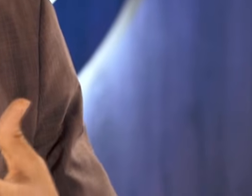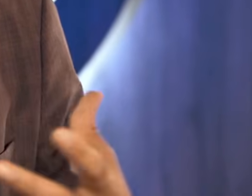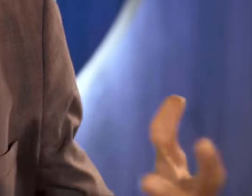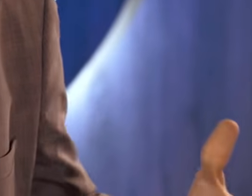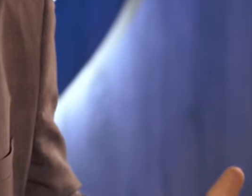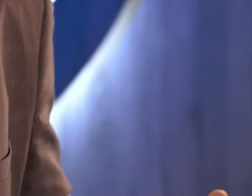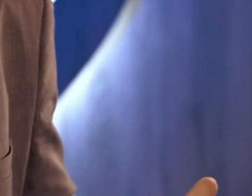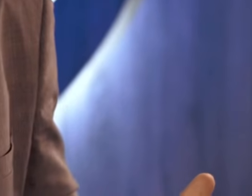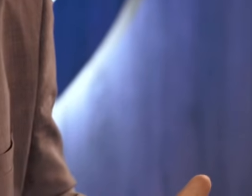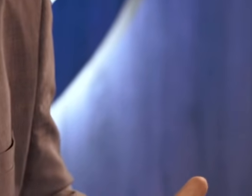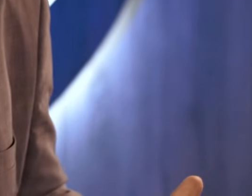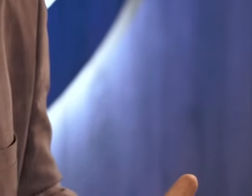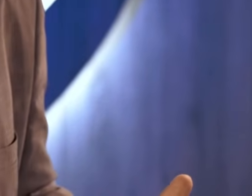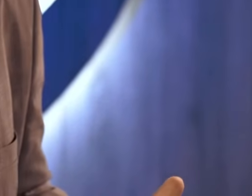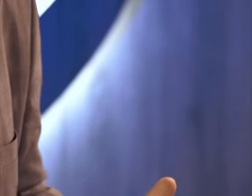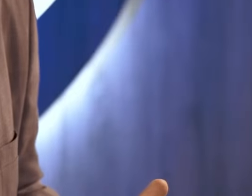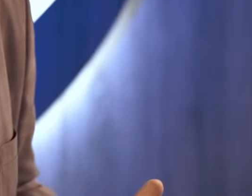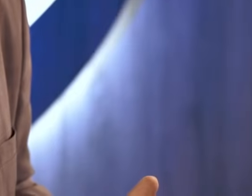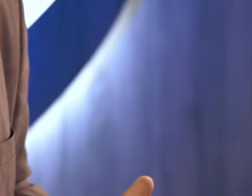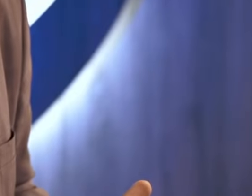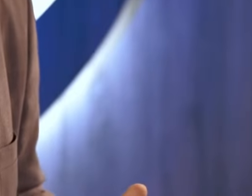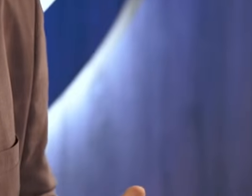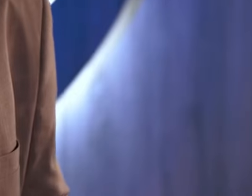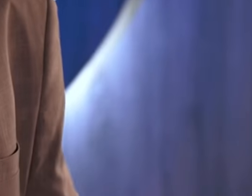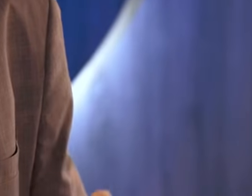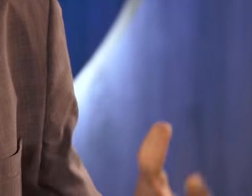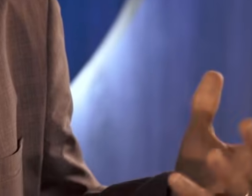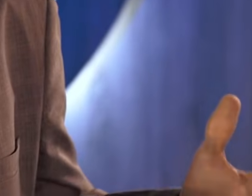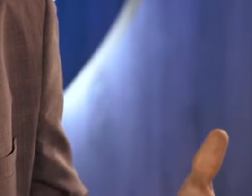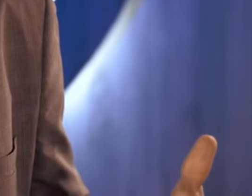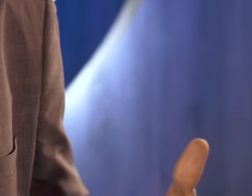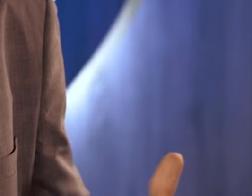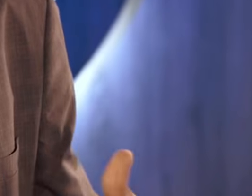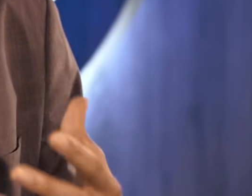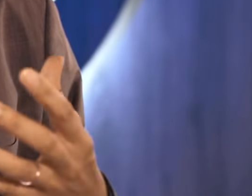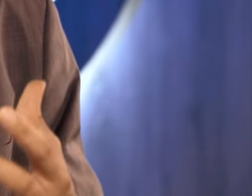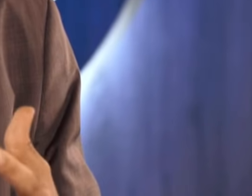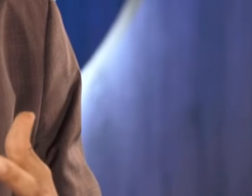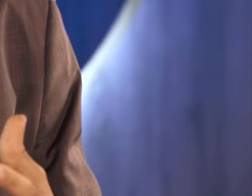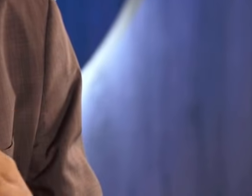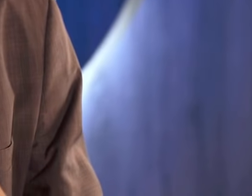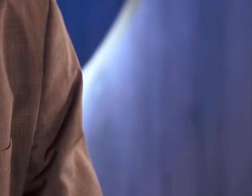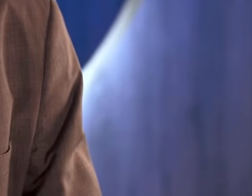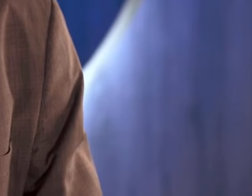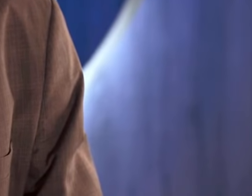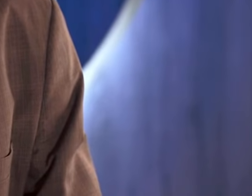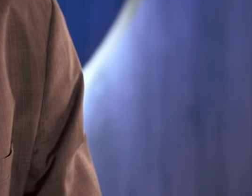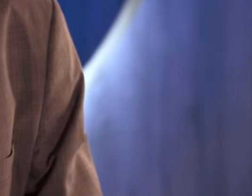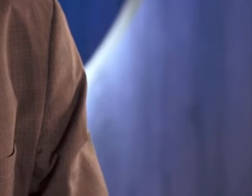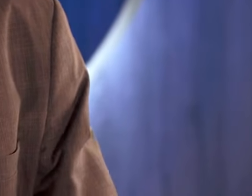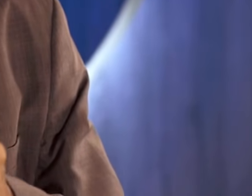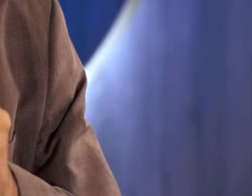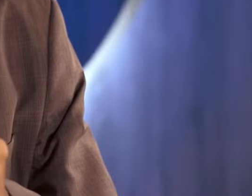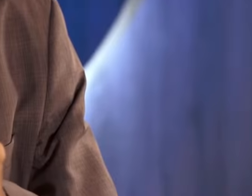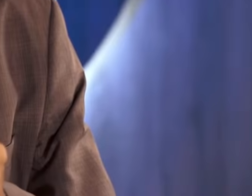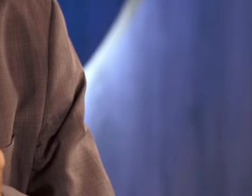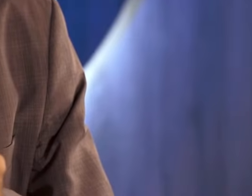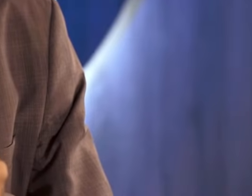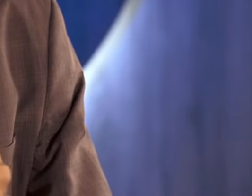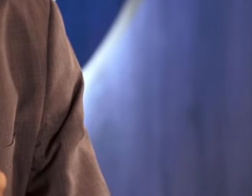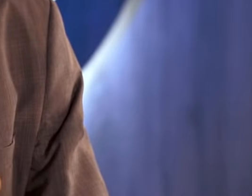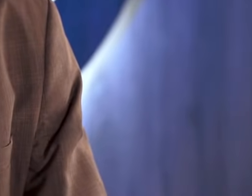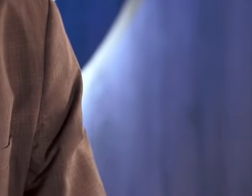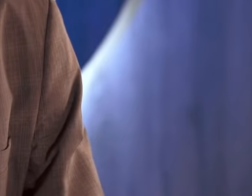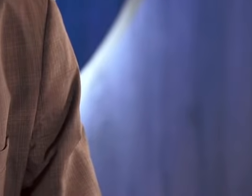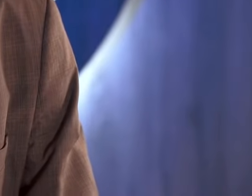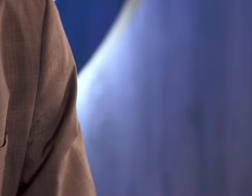entrega completa. Se você não se entregou ainda a Jesus, ao nosso Deus, através do batismo, esse é o momento